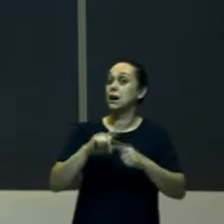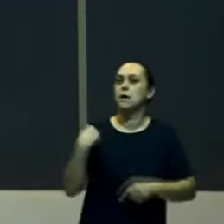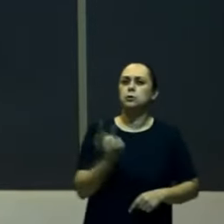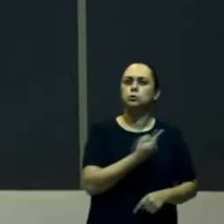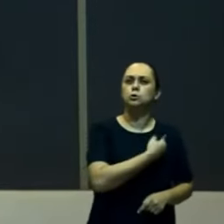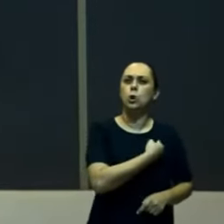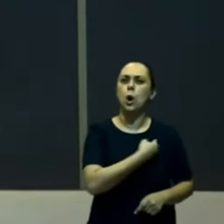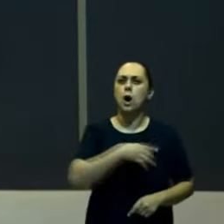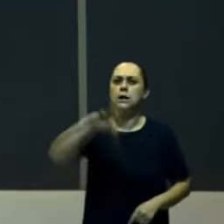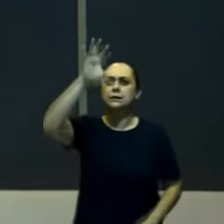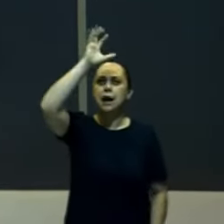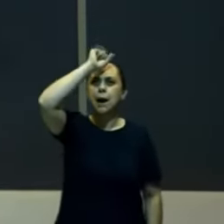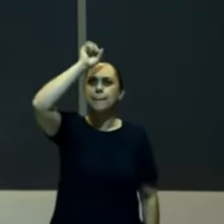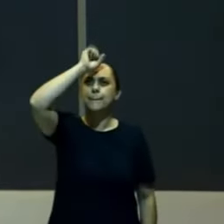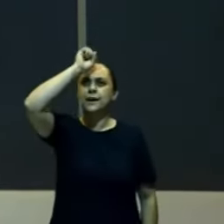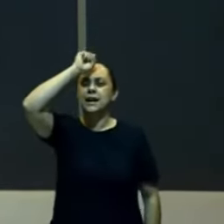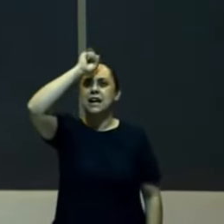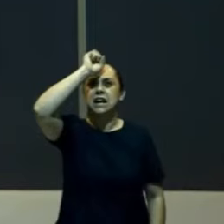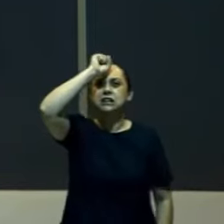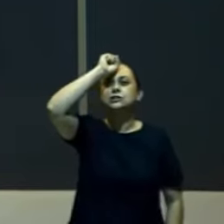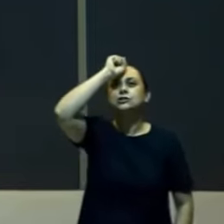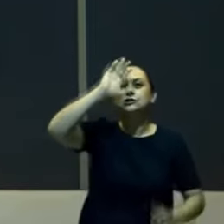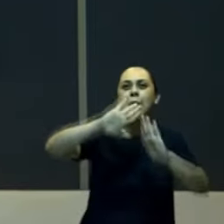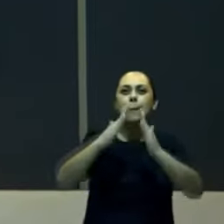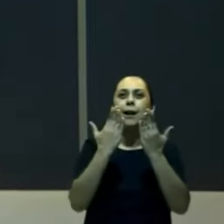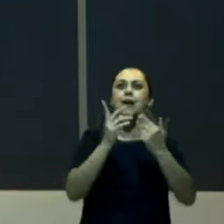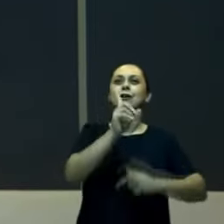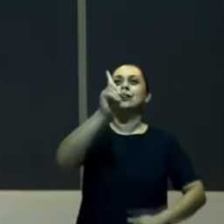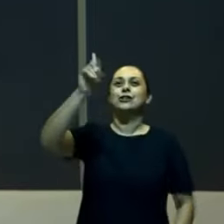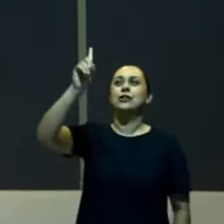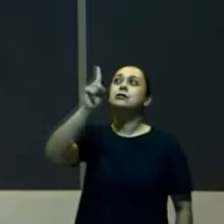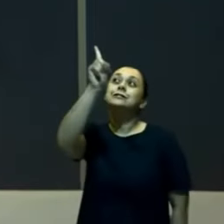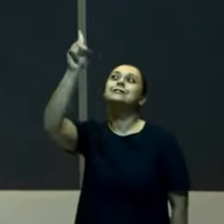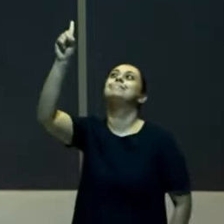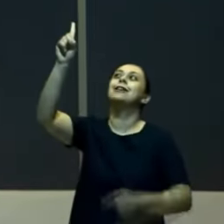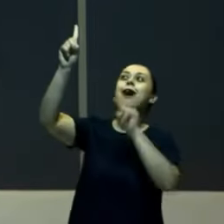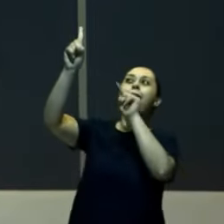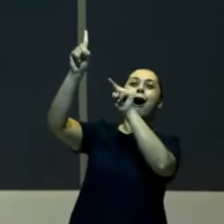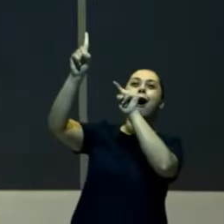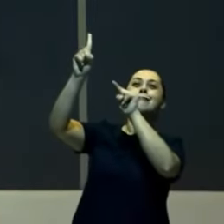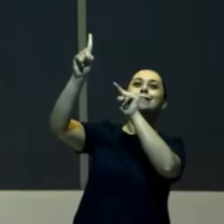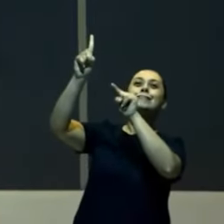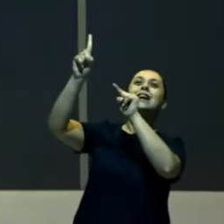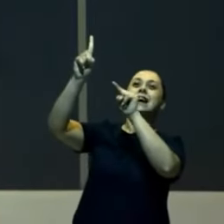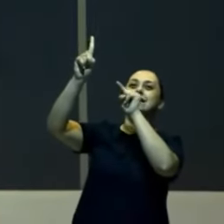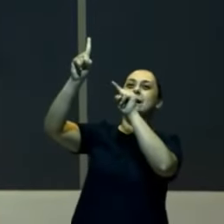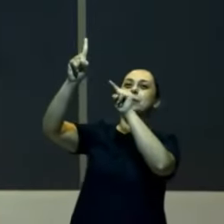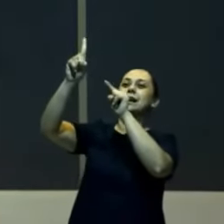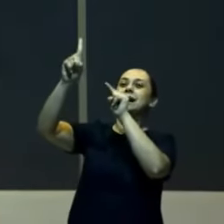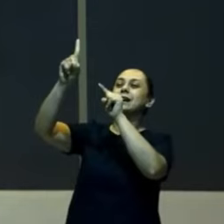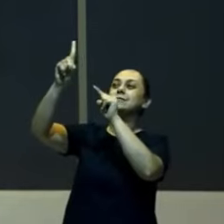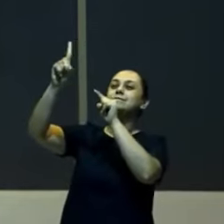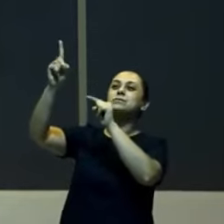fonte, que Deus é o maior exemplo de generosidade. E isso eu quero que